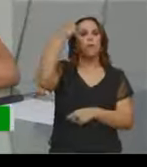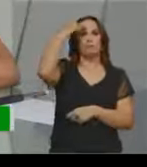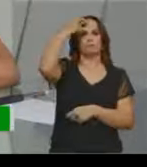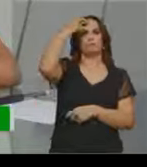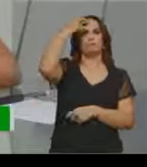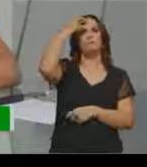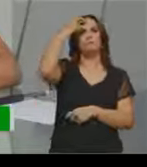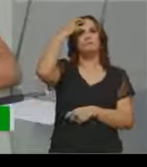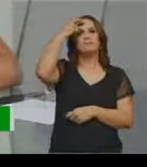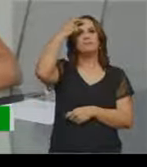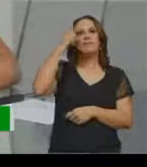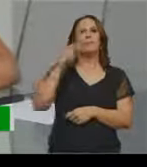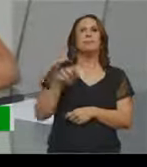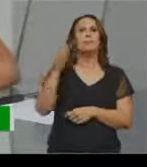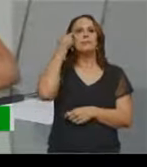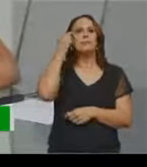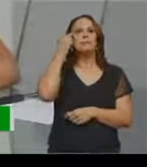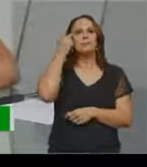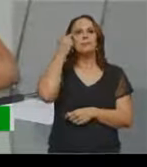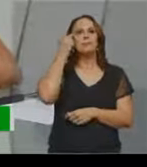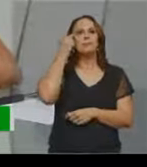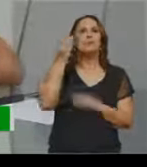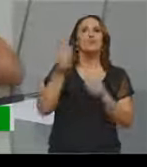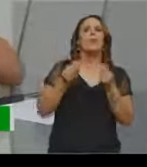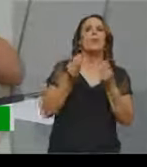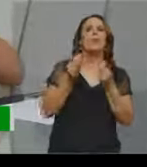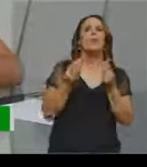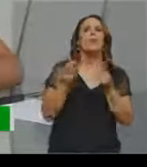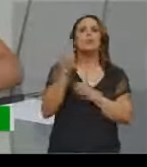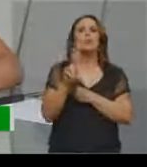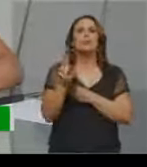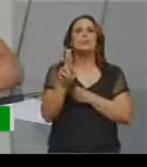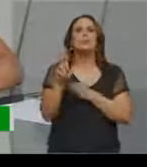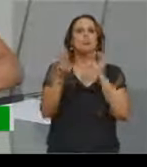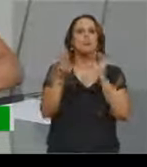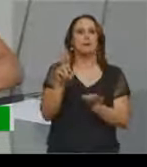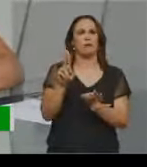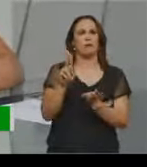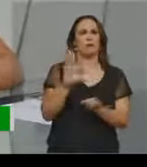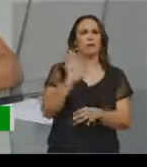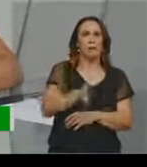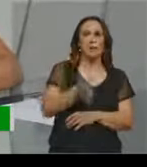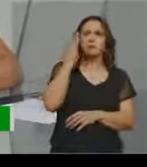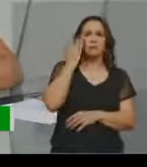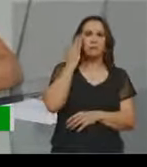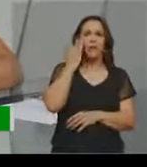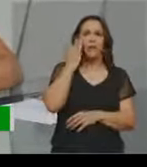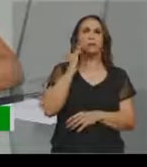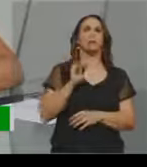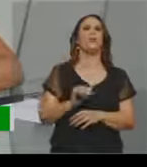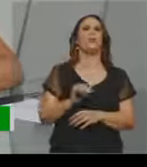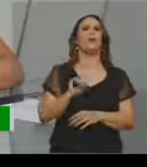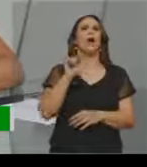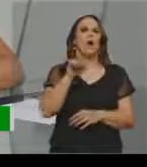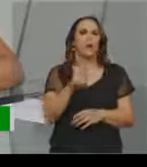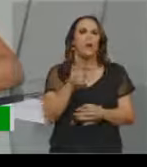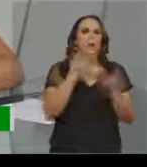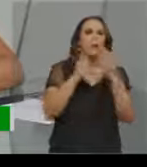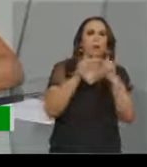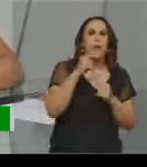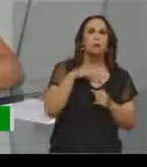exemplo, se eu tenho um agrotóxico, eu sei que ele tem todo um equipamento que deve ser usado, todo um preparo para o técnico que vai